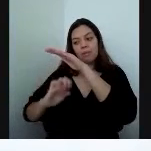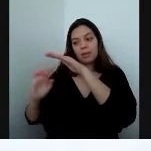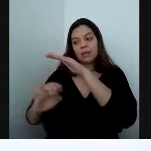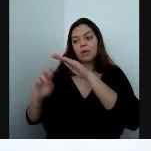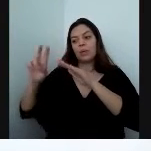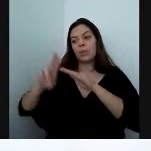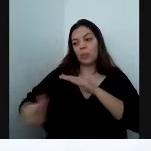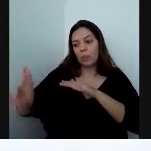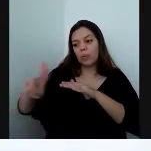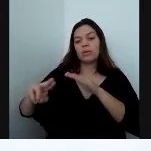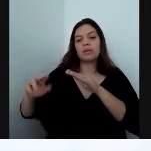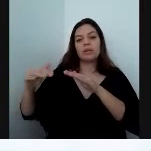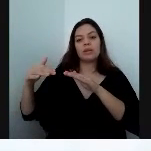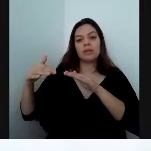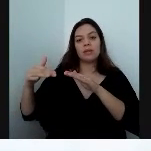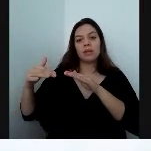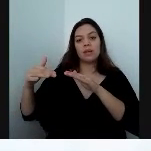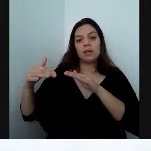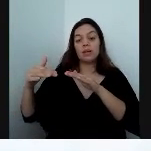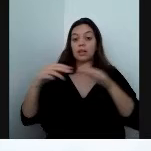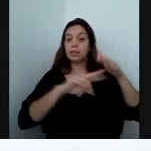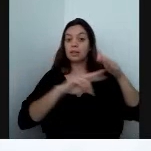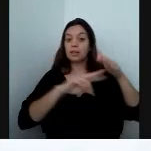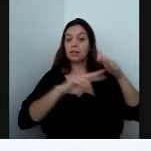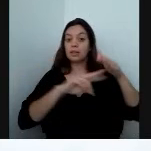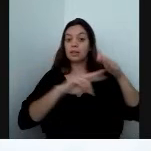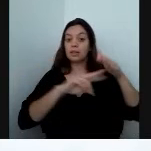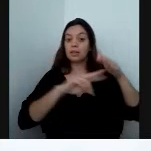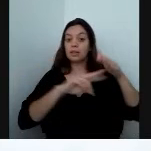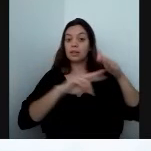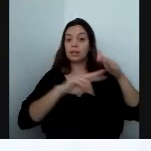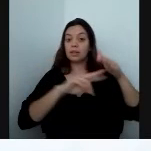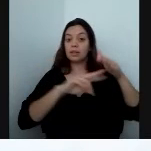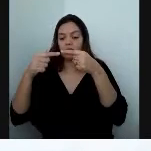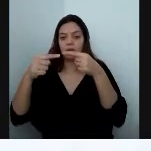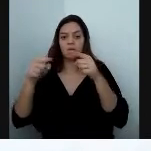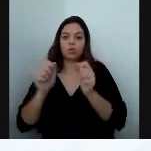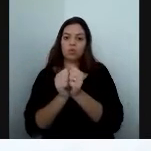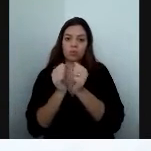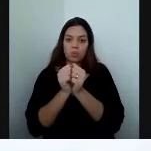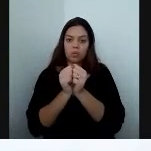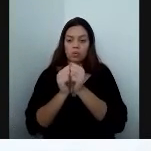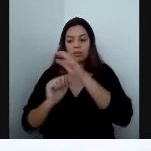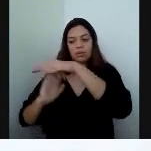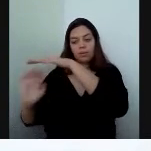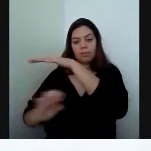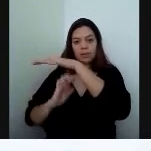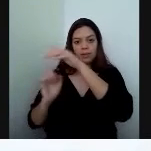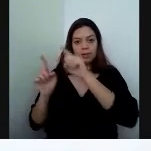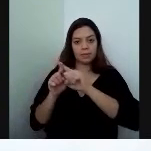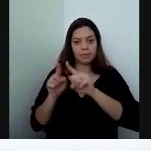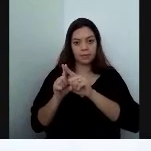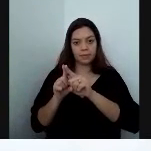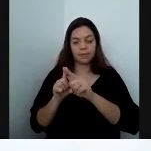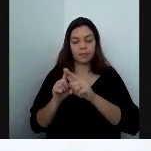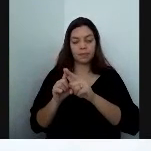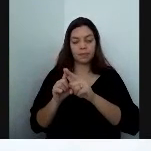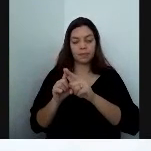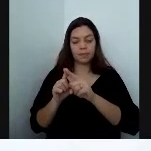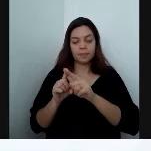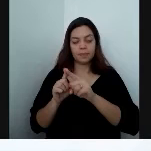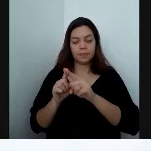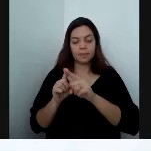fica difícil, né? Então, é Uhum. um ponto importante. O segundo ponto importante que a gente observou é a questão do equipamentos e